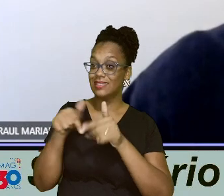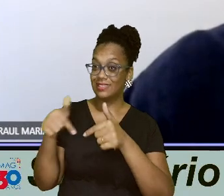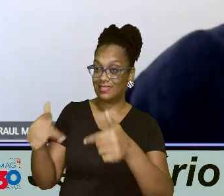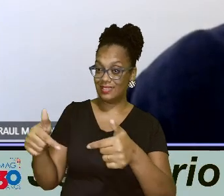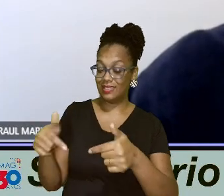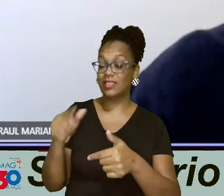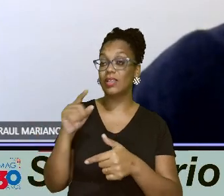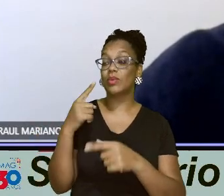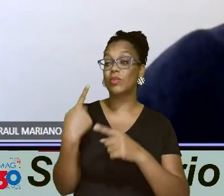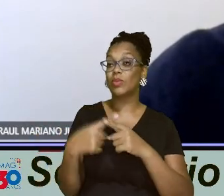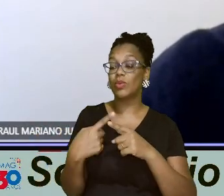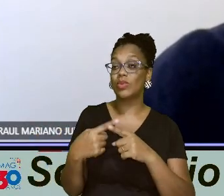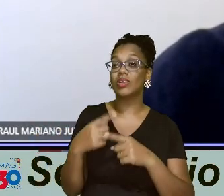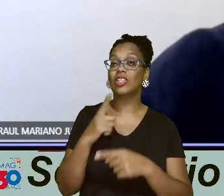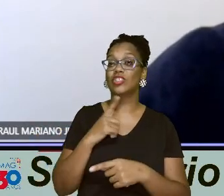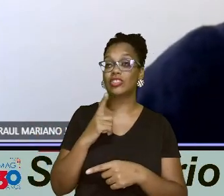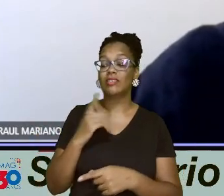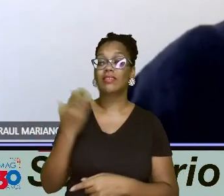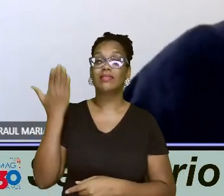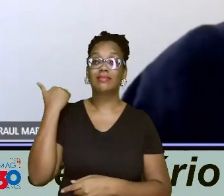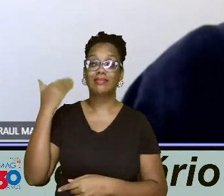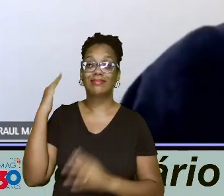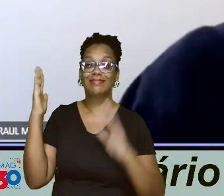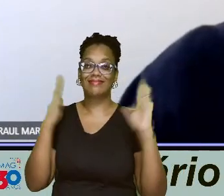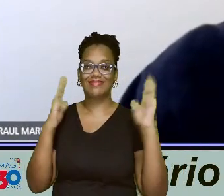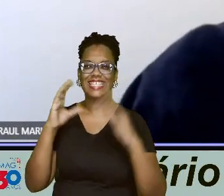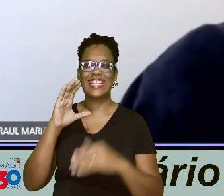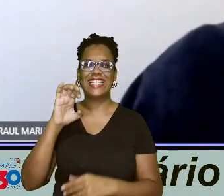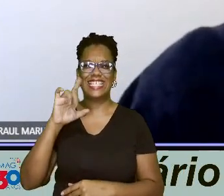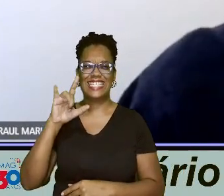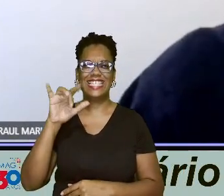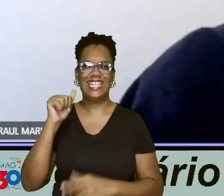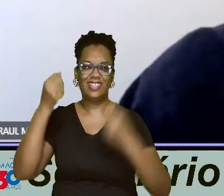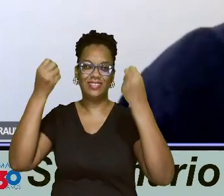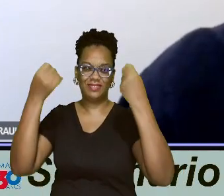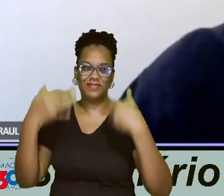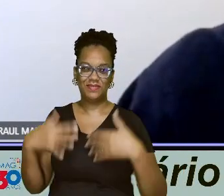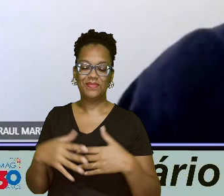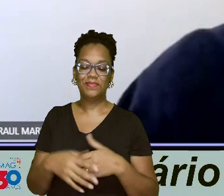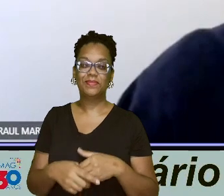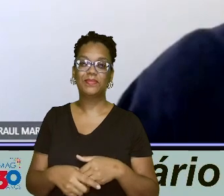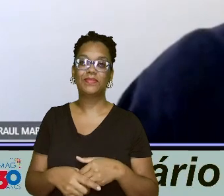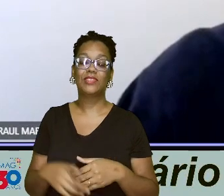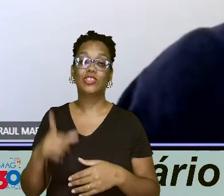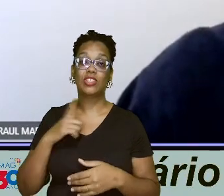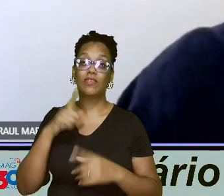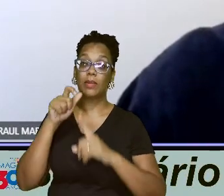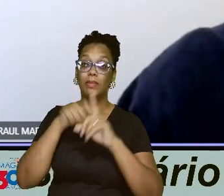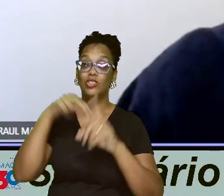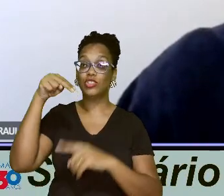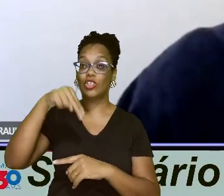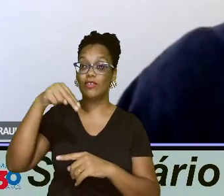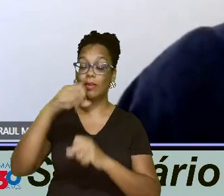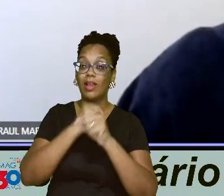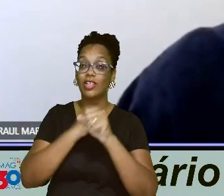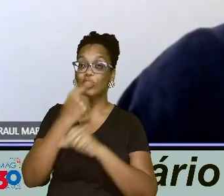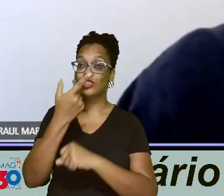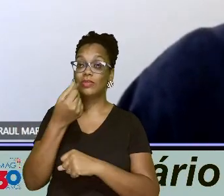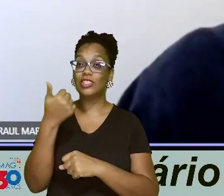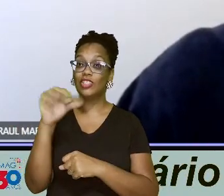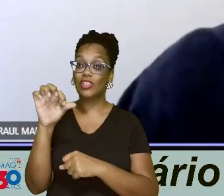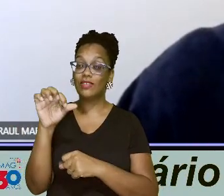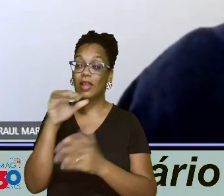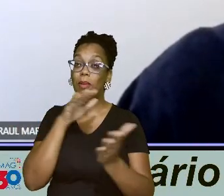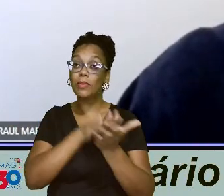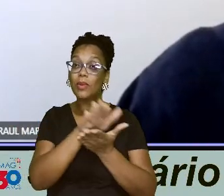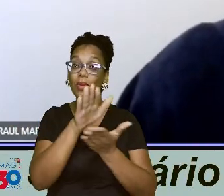corte temporal que nós fizemos, como a Cecília já anunciou, nós estávamos em novembro de 2019 e a publicação dos